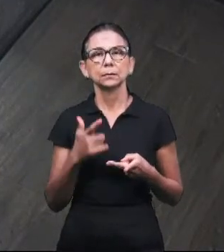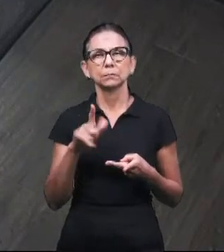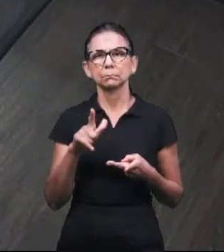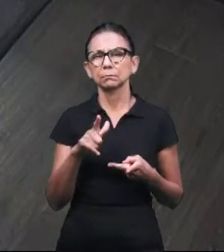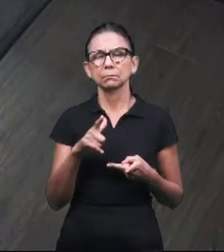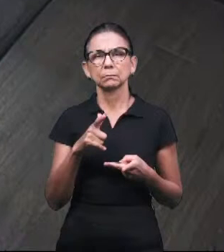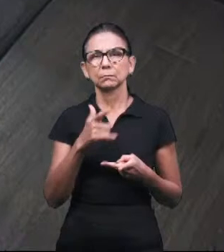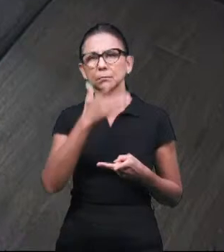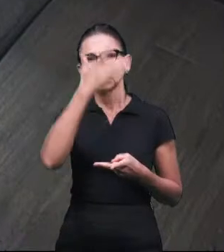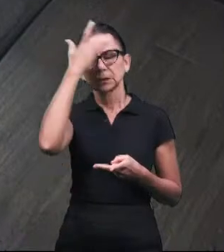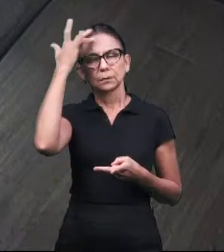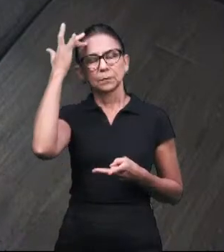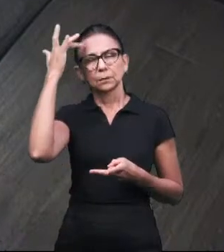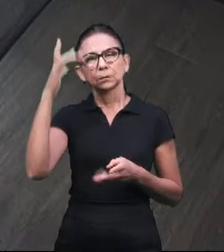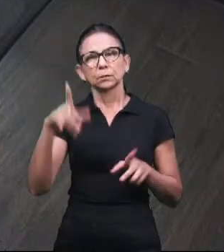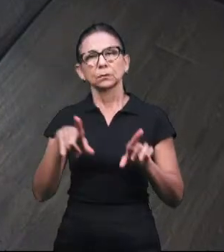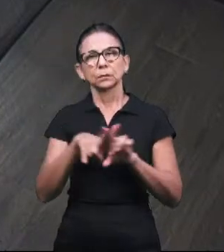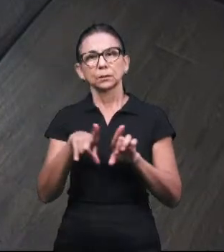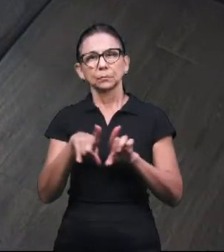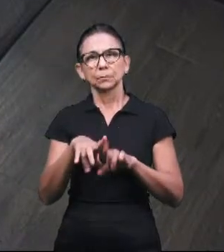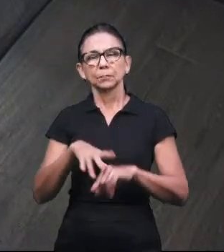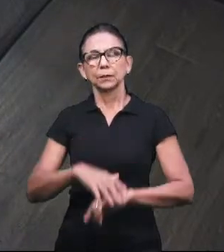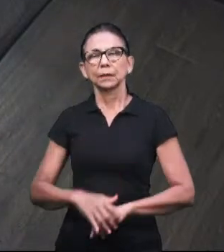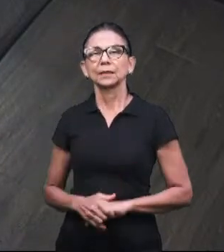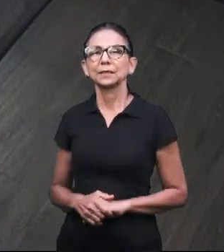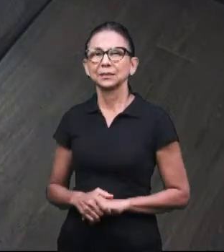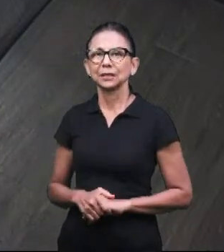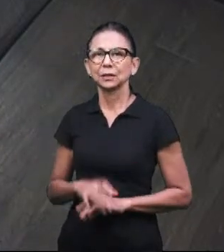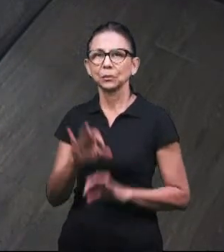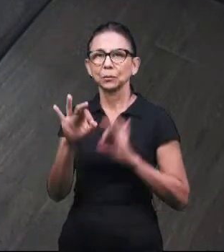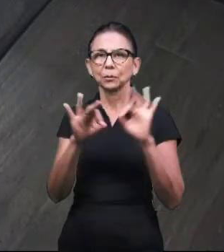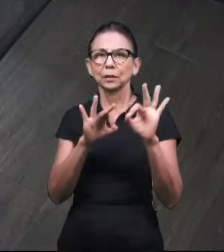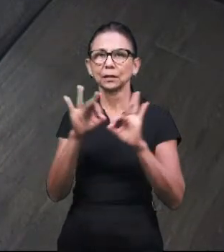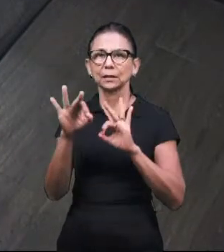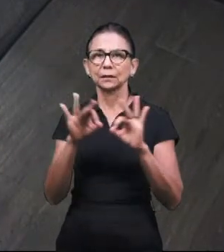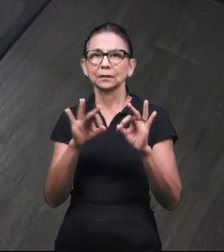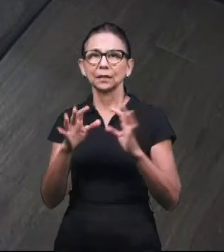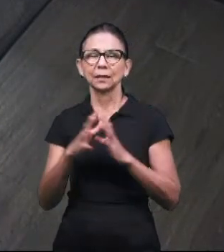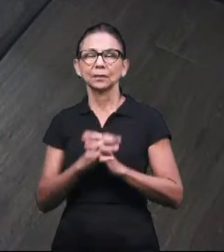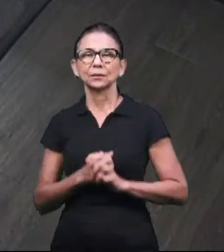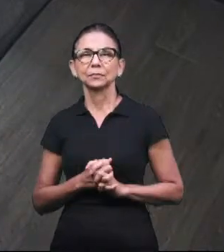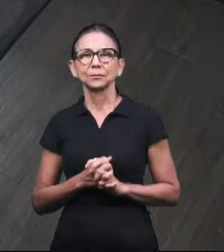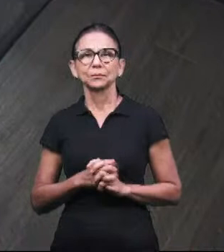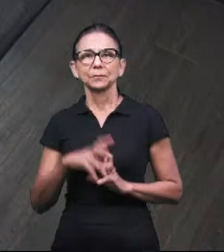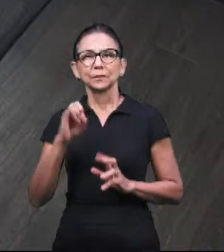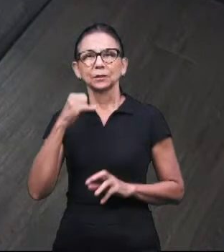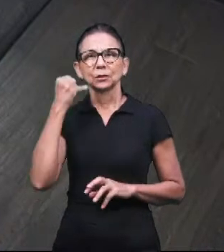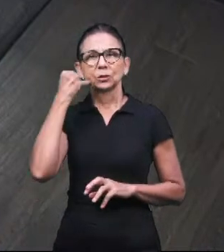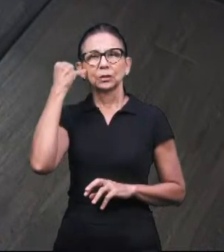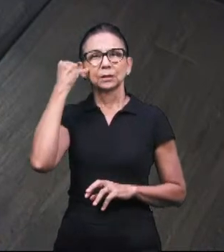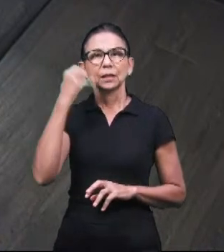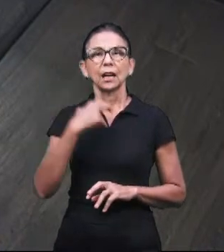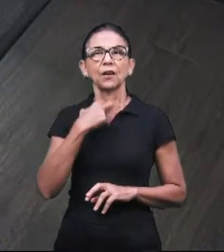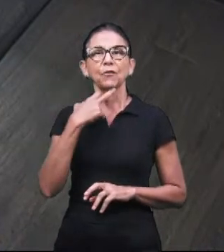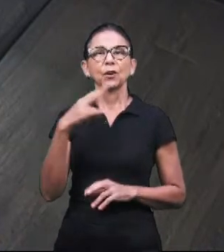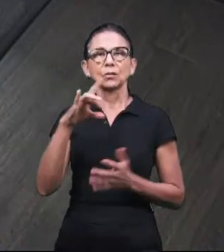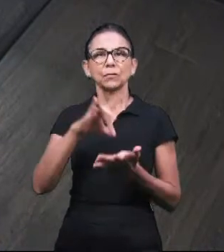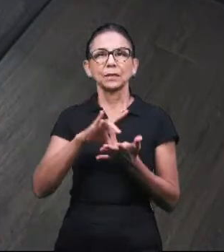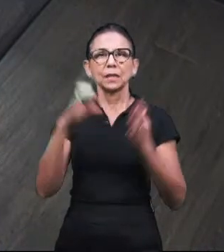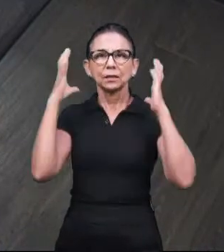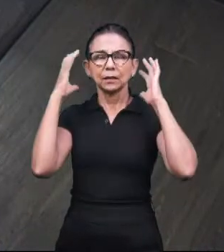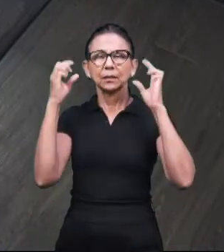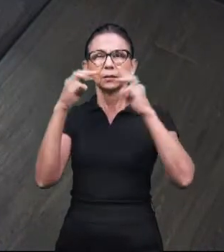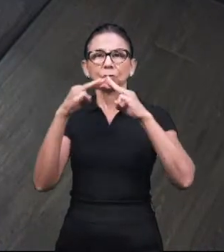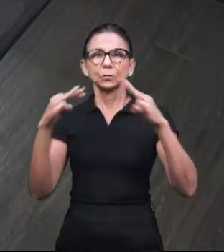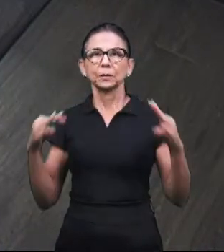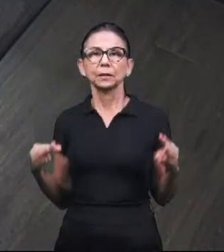pastor Josias já, como a gente diz, já é da casa, né, pastor? Josias é a voz oficial da Rádio Manaim. E o Rogério Vaughan veio, né, para poder nos